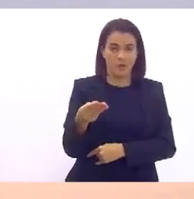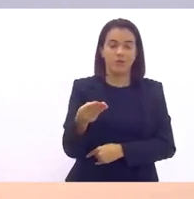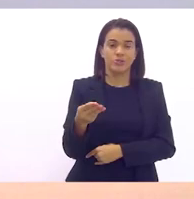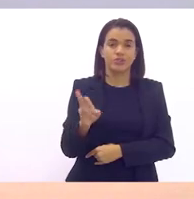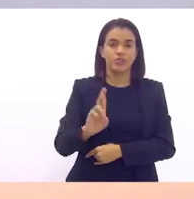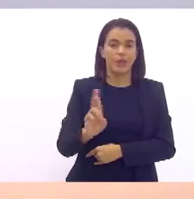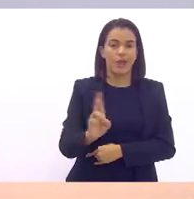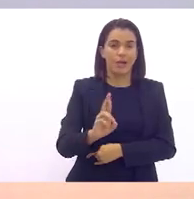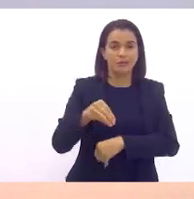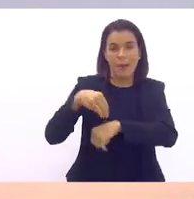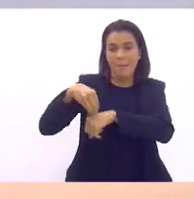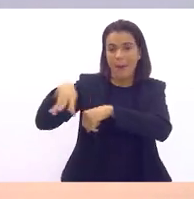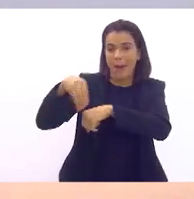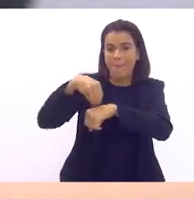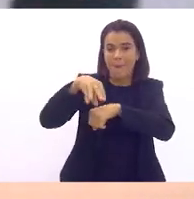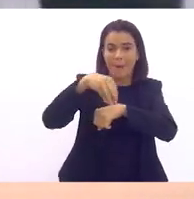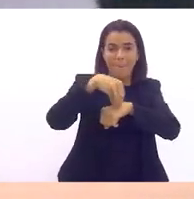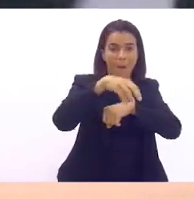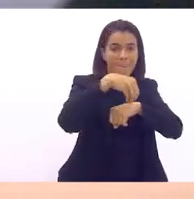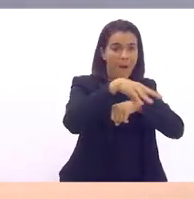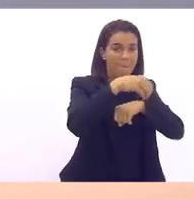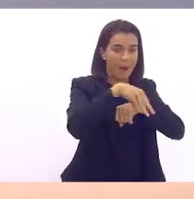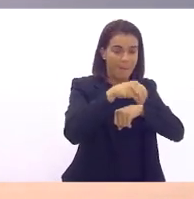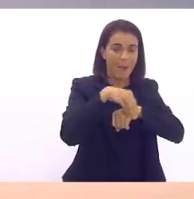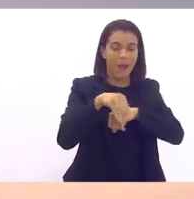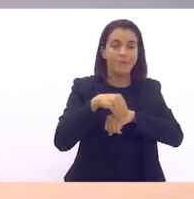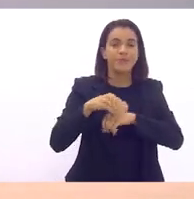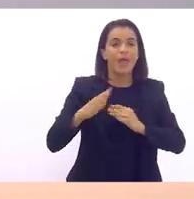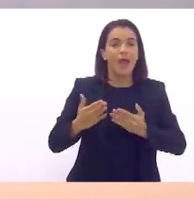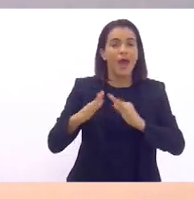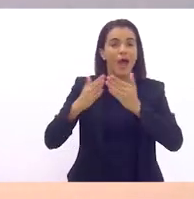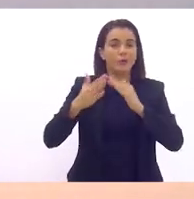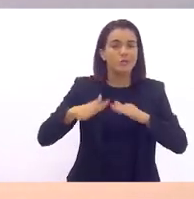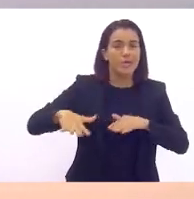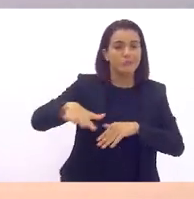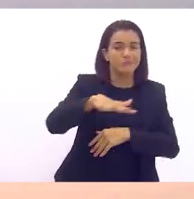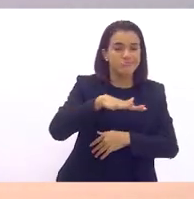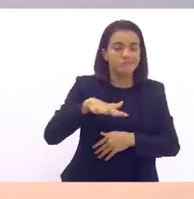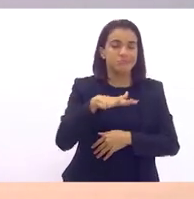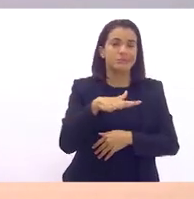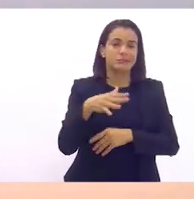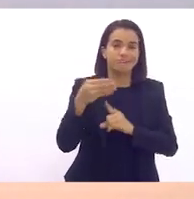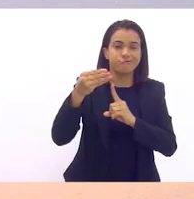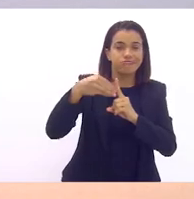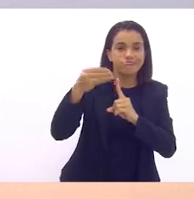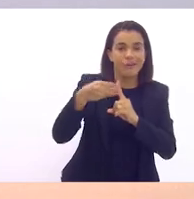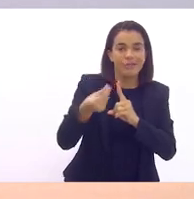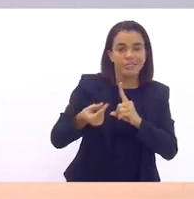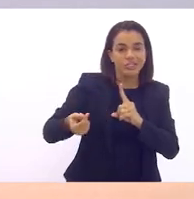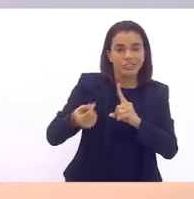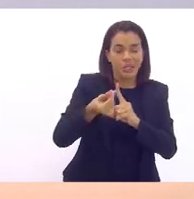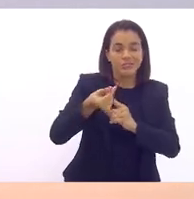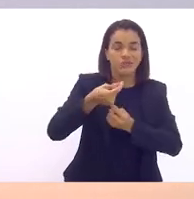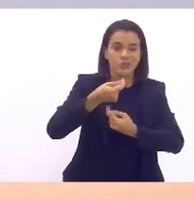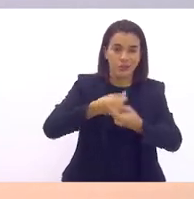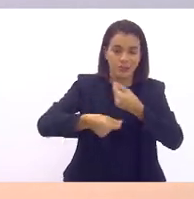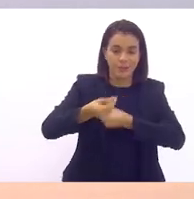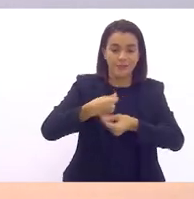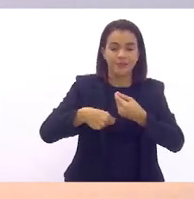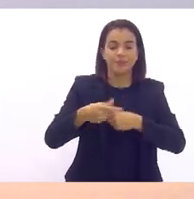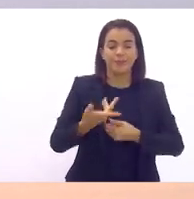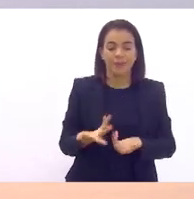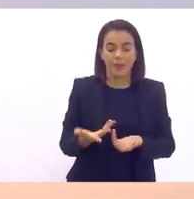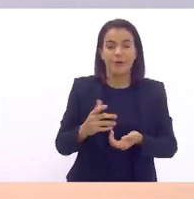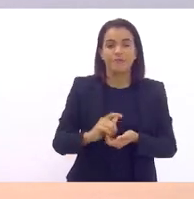informação às comunidades carentes então nós sabemos muito bem independente daquilo que achamos é individualmente